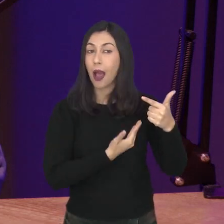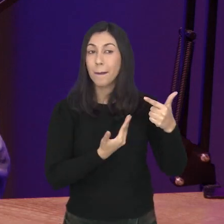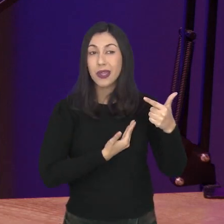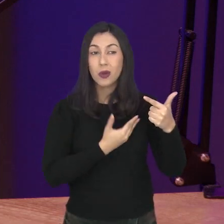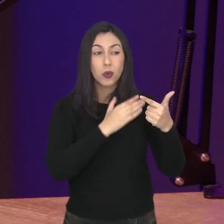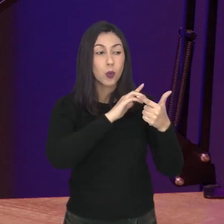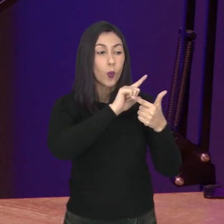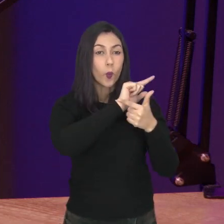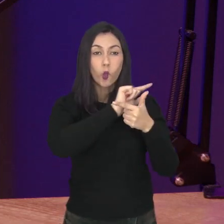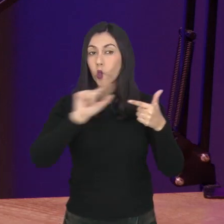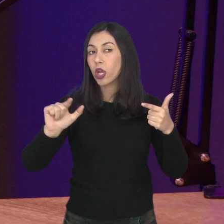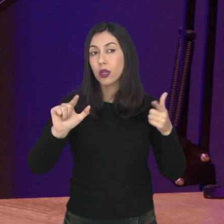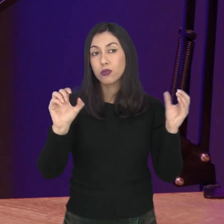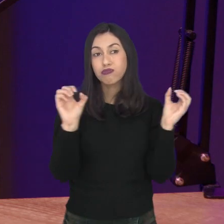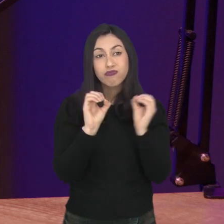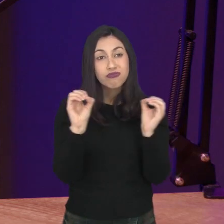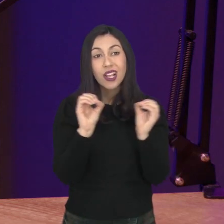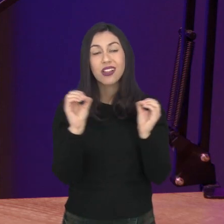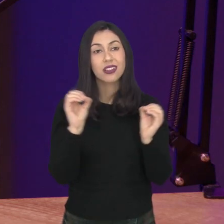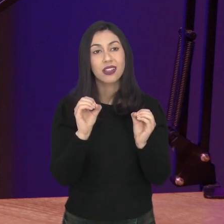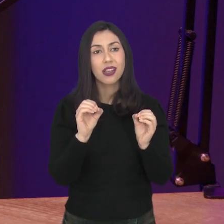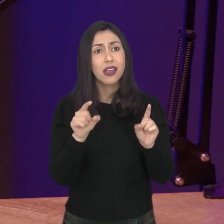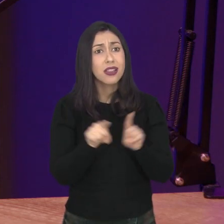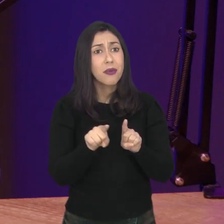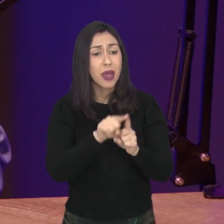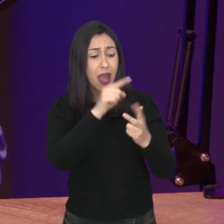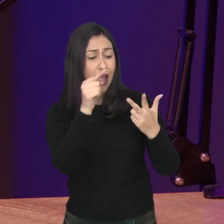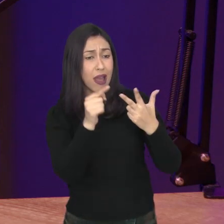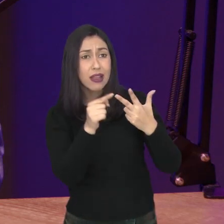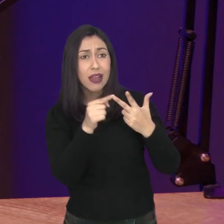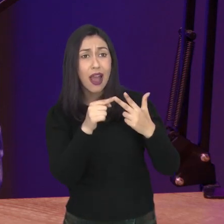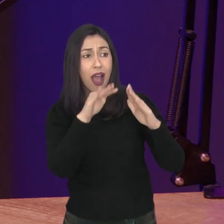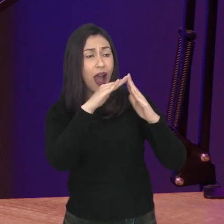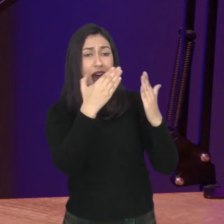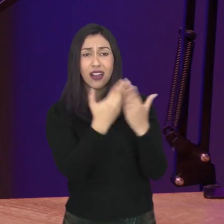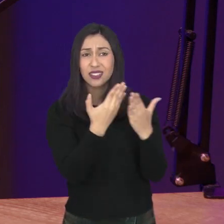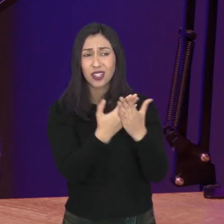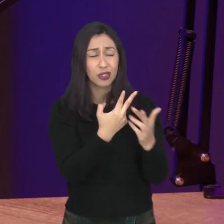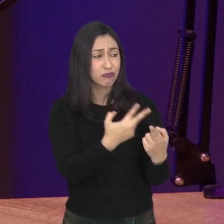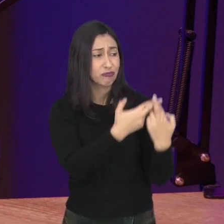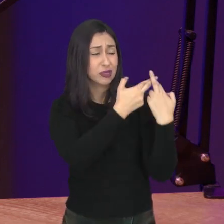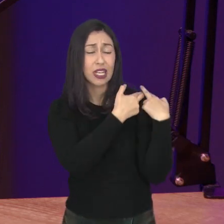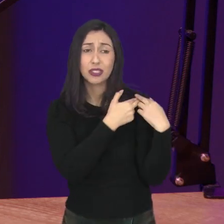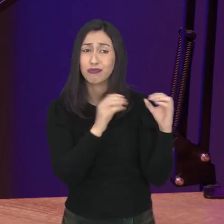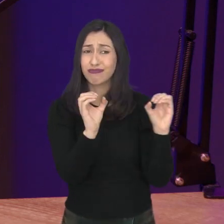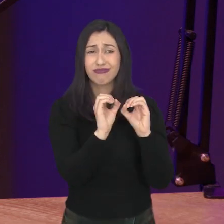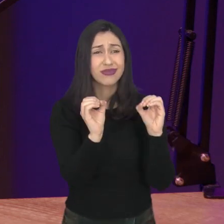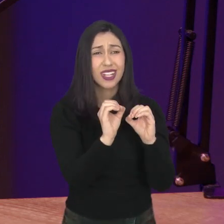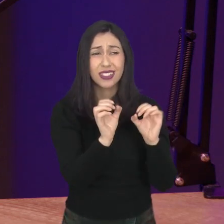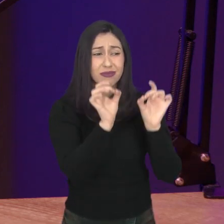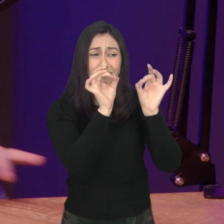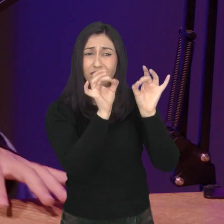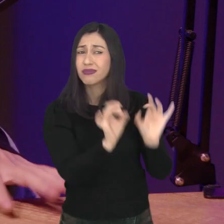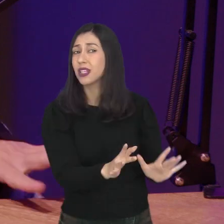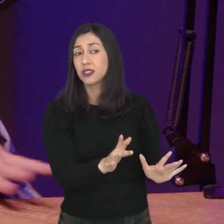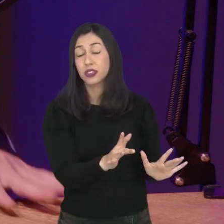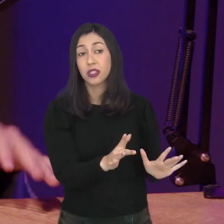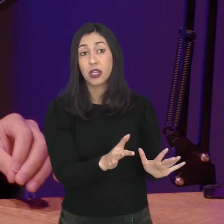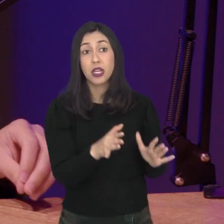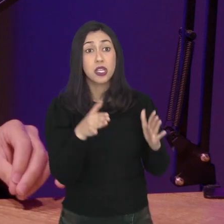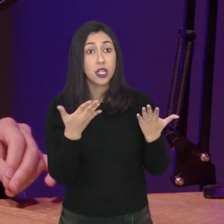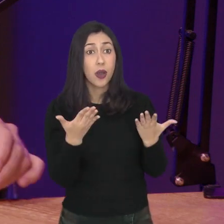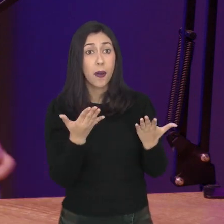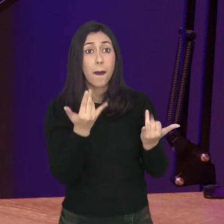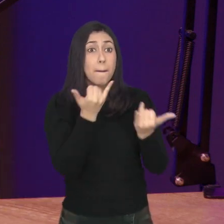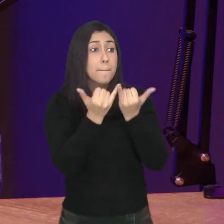criança completamente sozinha, e a escola também, ela se retirava dessa situação. Então, sempre ela era